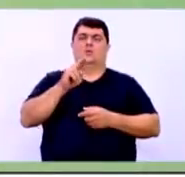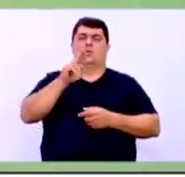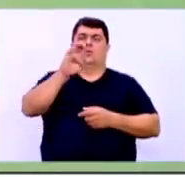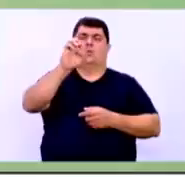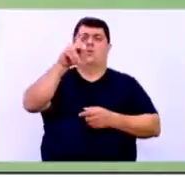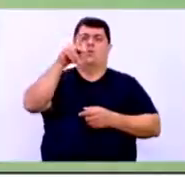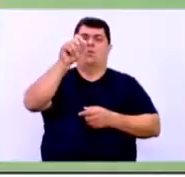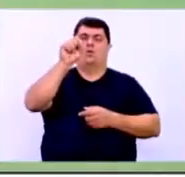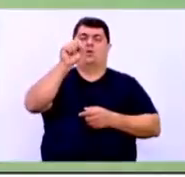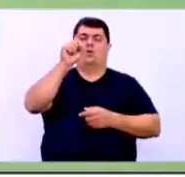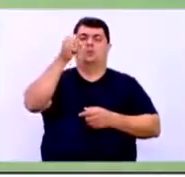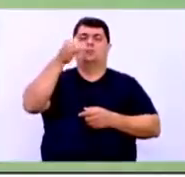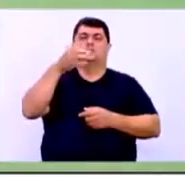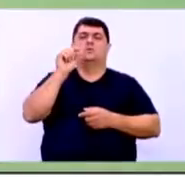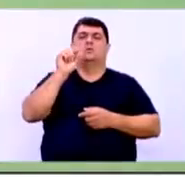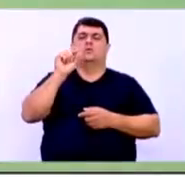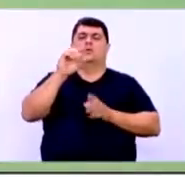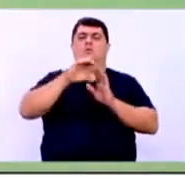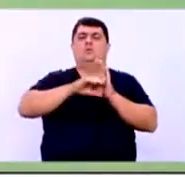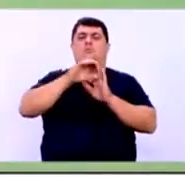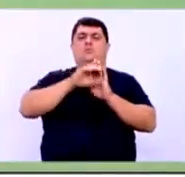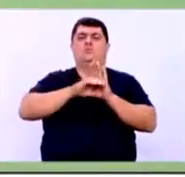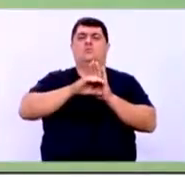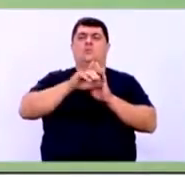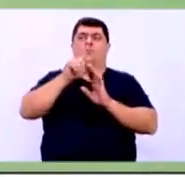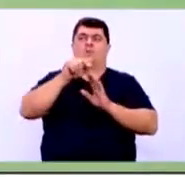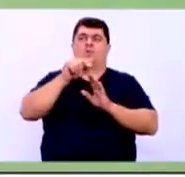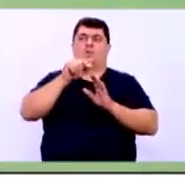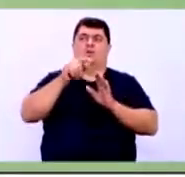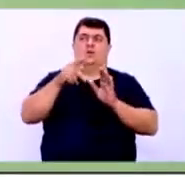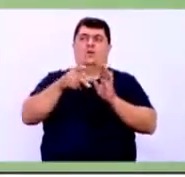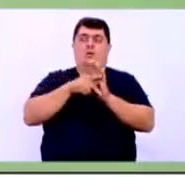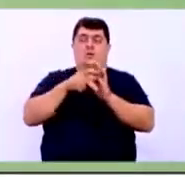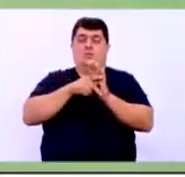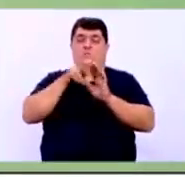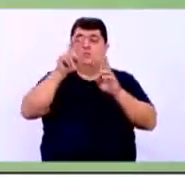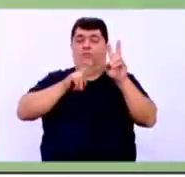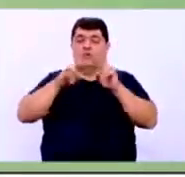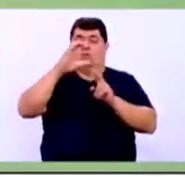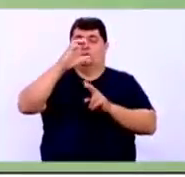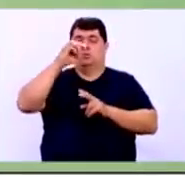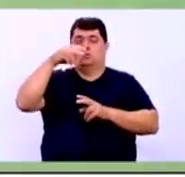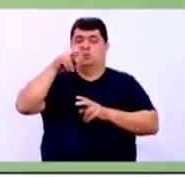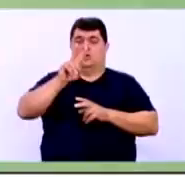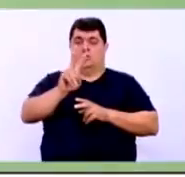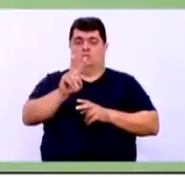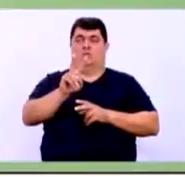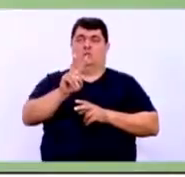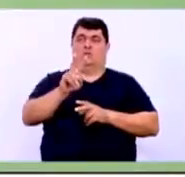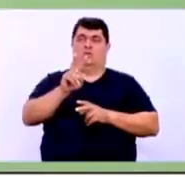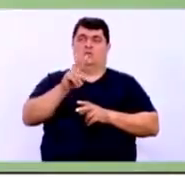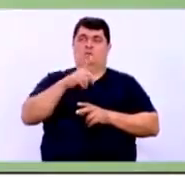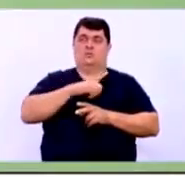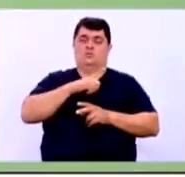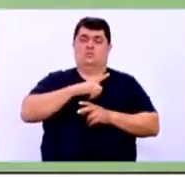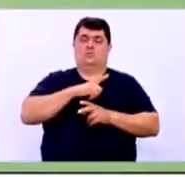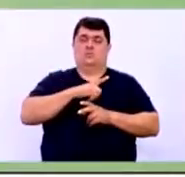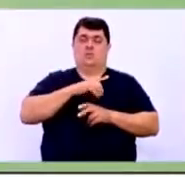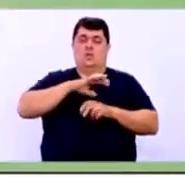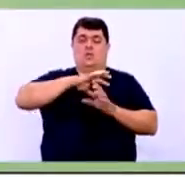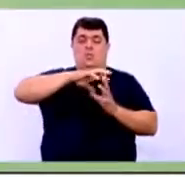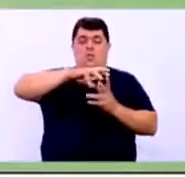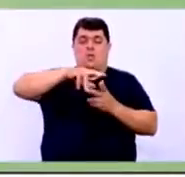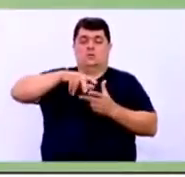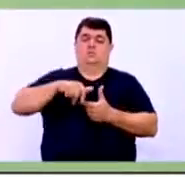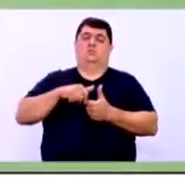EPS? O EPS, ele provoca um valor de CMV, custo da mercadoria vendida, mais